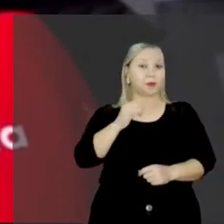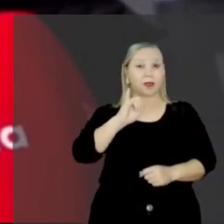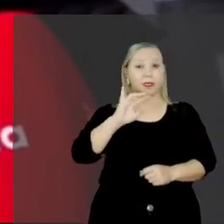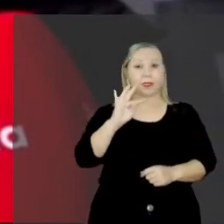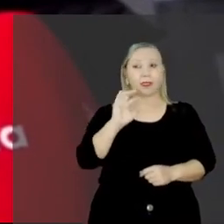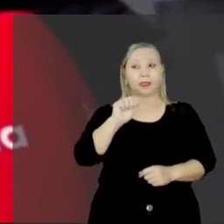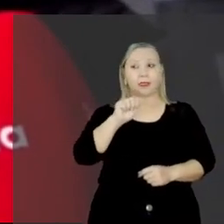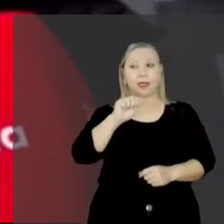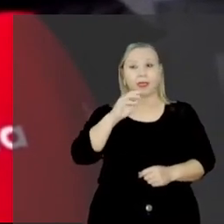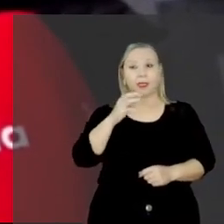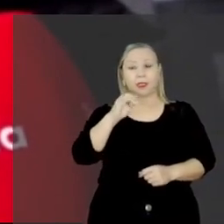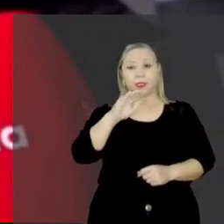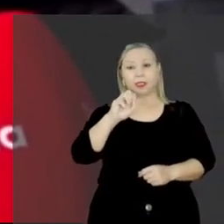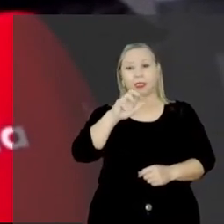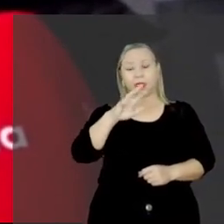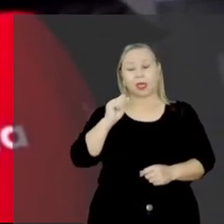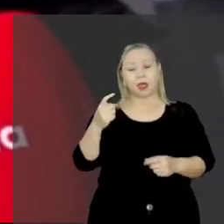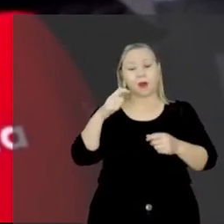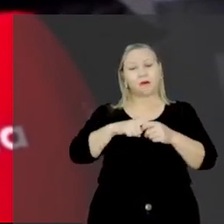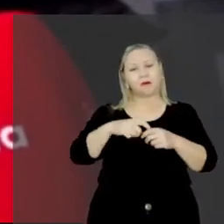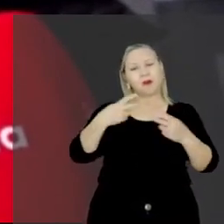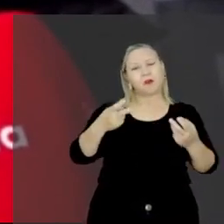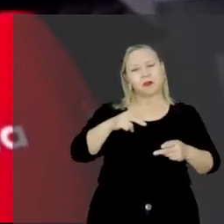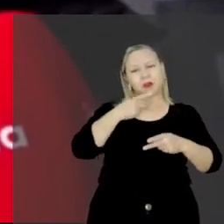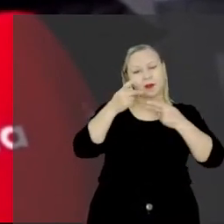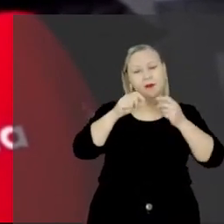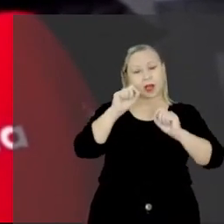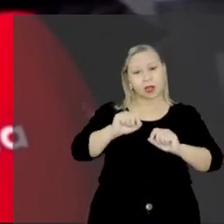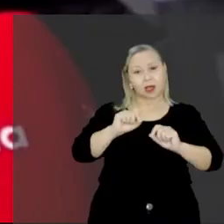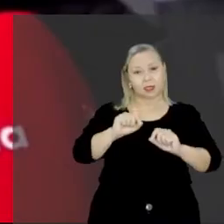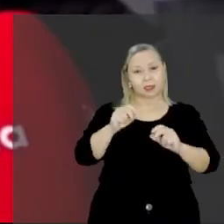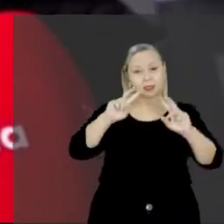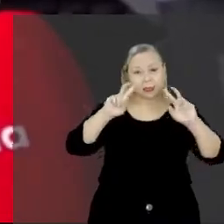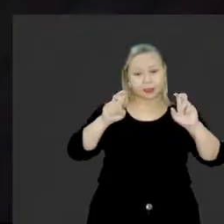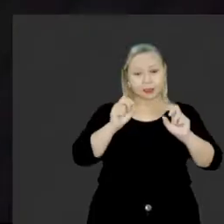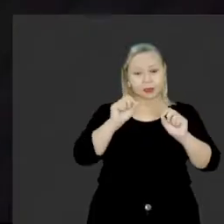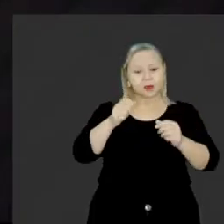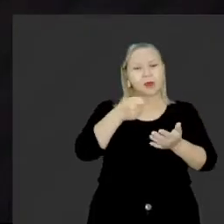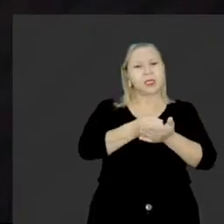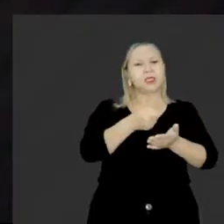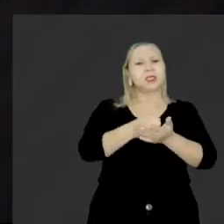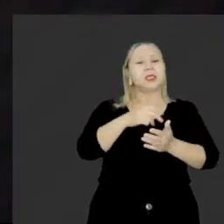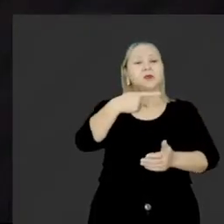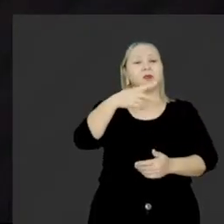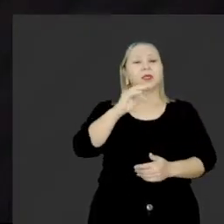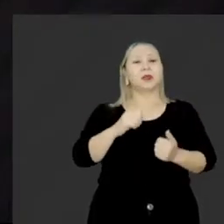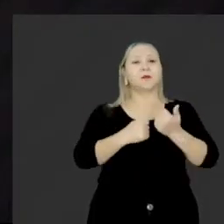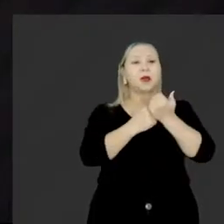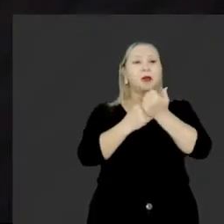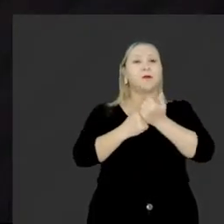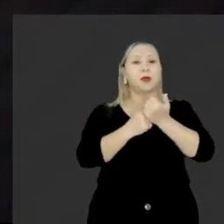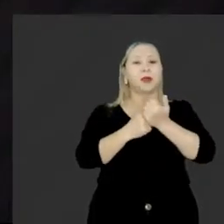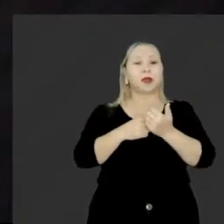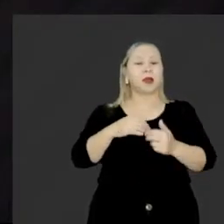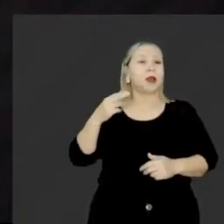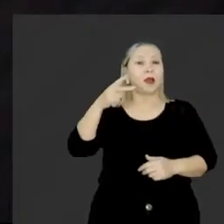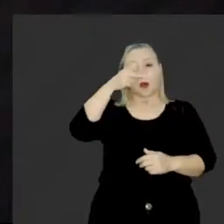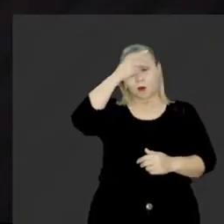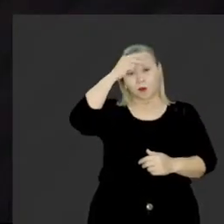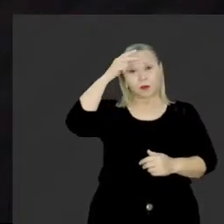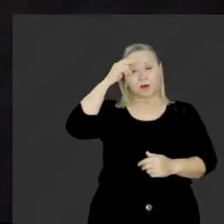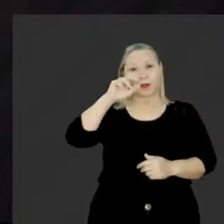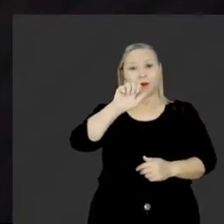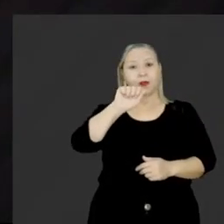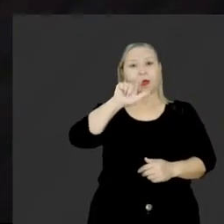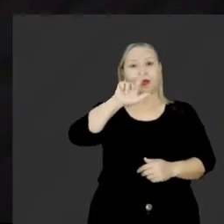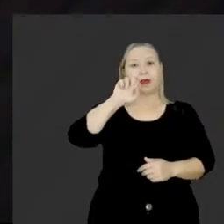o Alexandre Silveira, que é o pré-candidato do partido do prefeito neste momento? Olha, como eu não conversei com o Calil ainda,